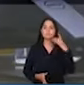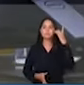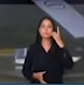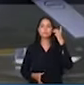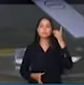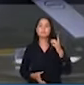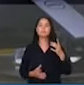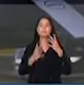s